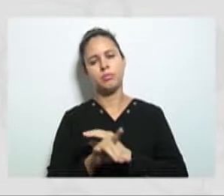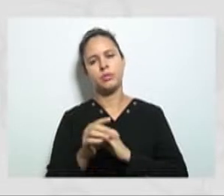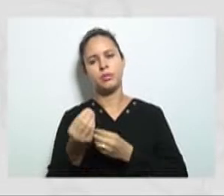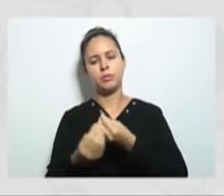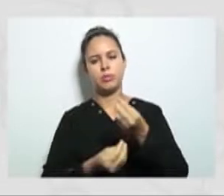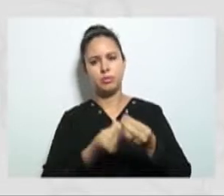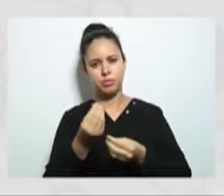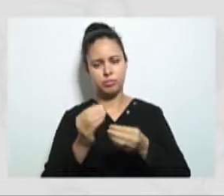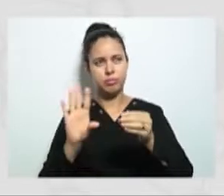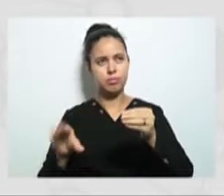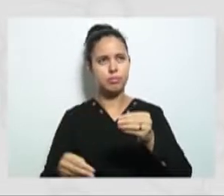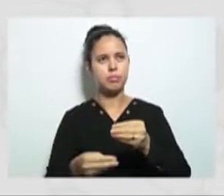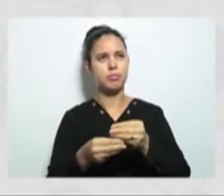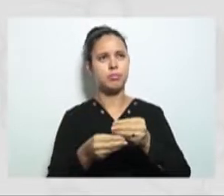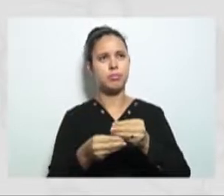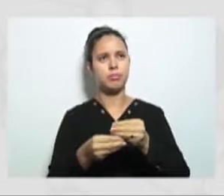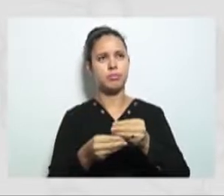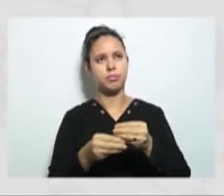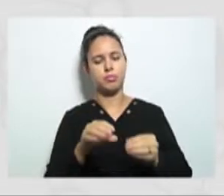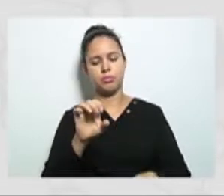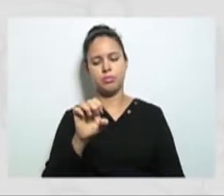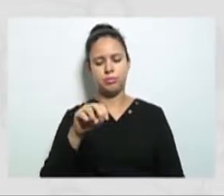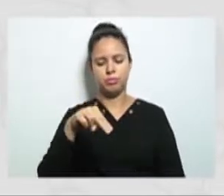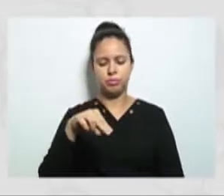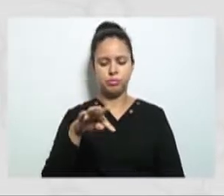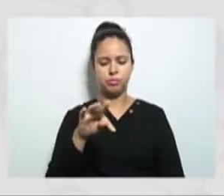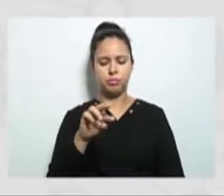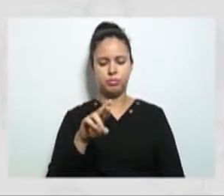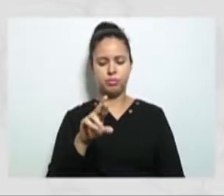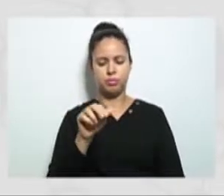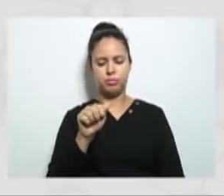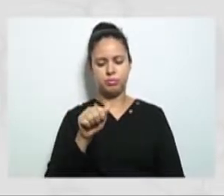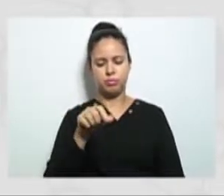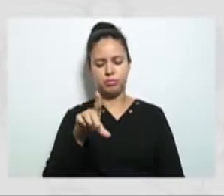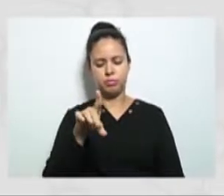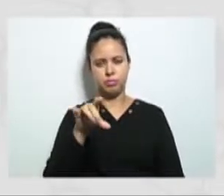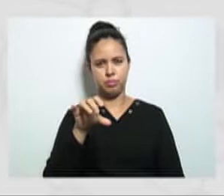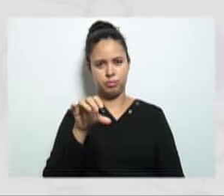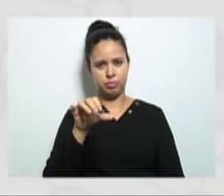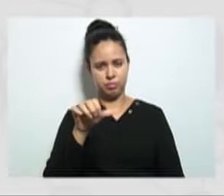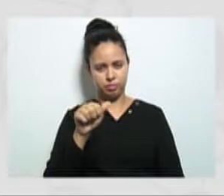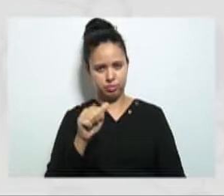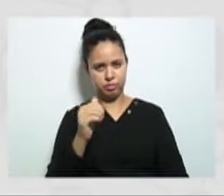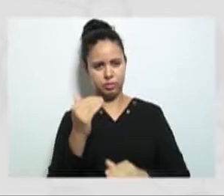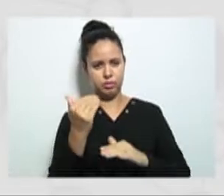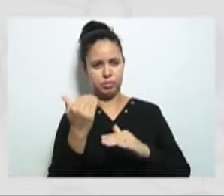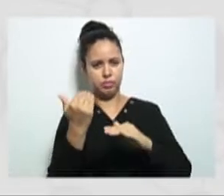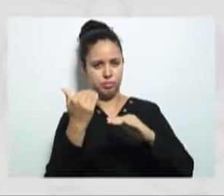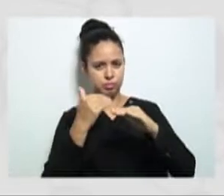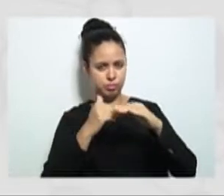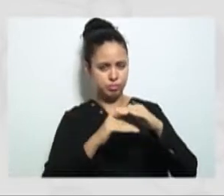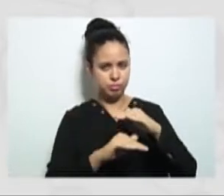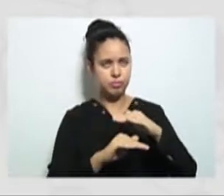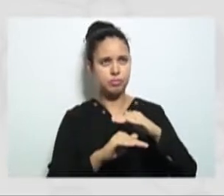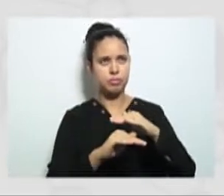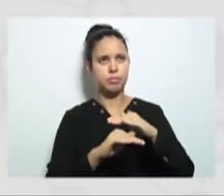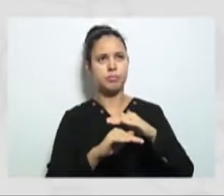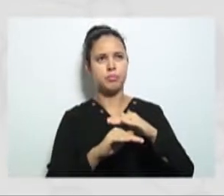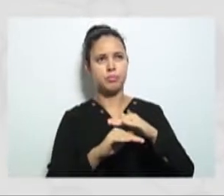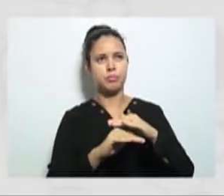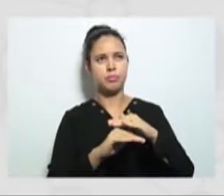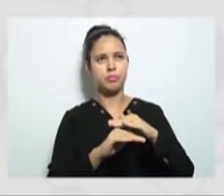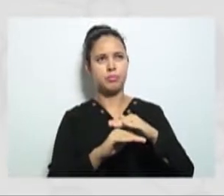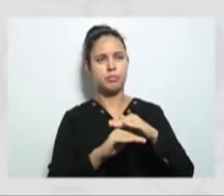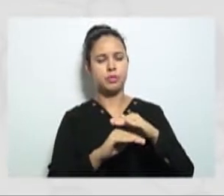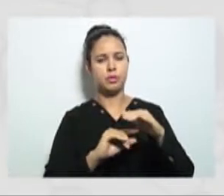ele é formado? Ó, nós temos aqui uma entrada, beleza? Essa entrada são os dados que a gente falou. Aí a gente vai ter aqui, ó, esses